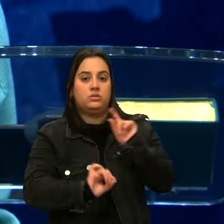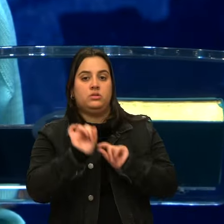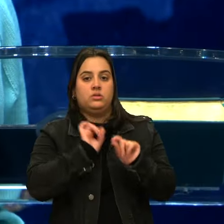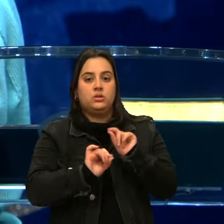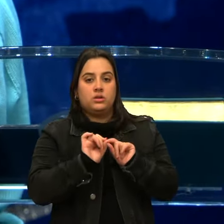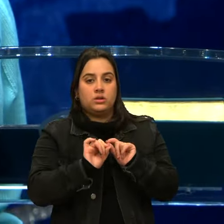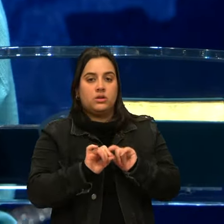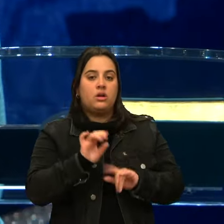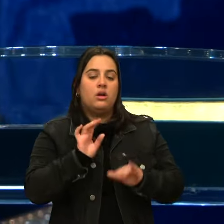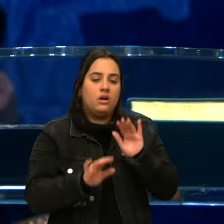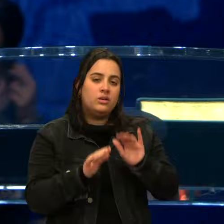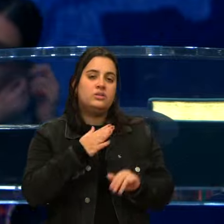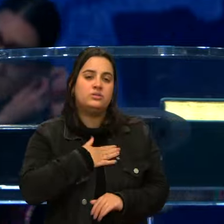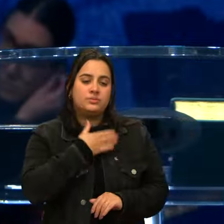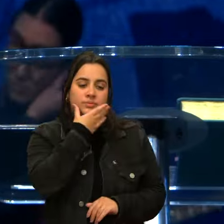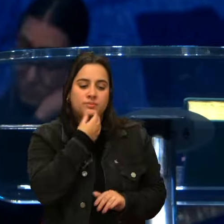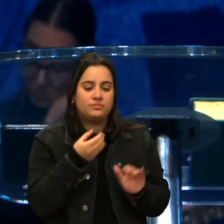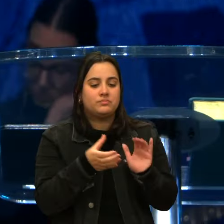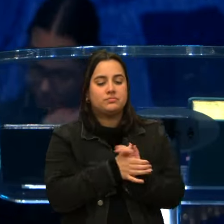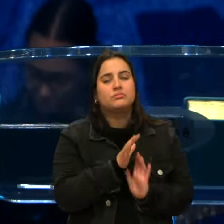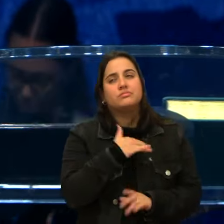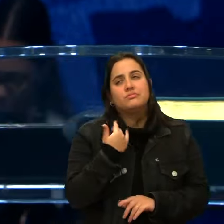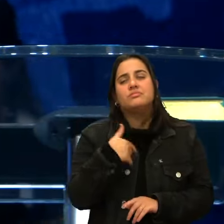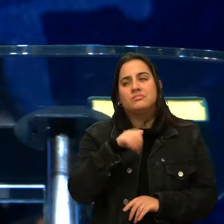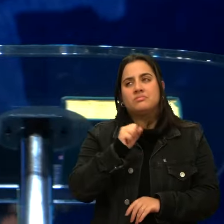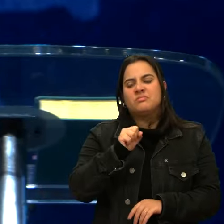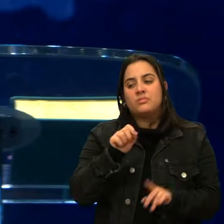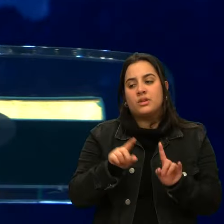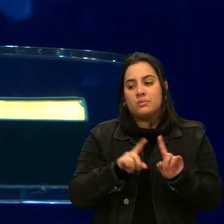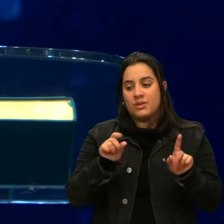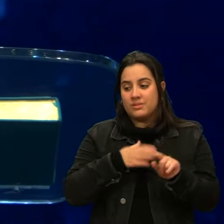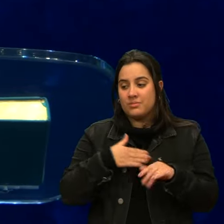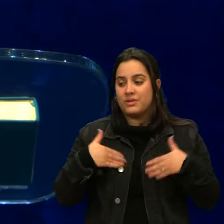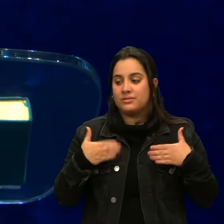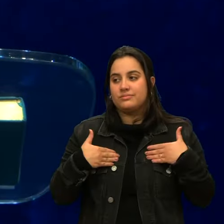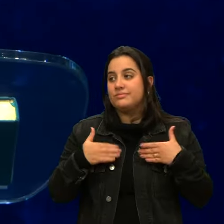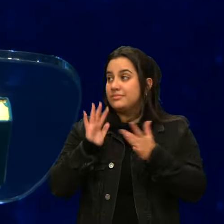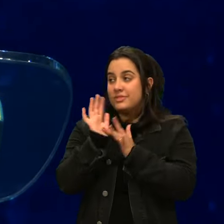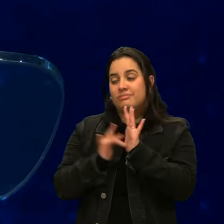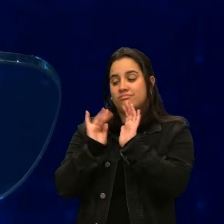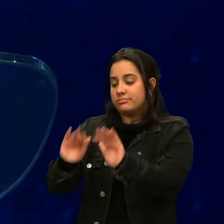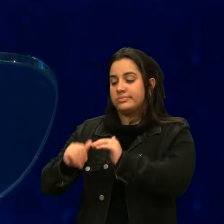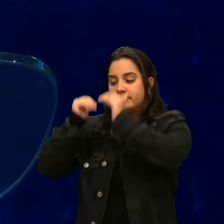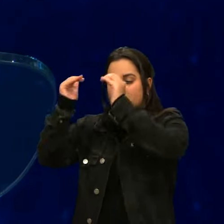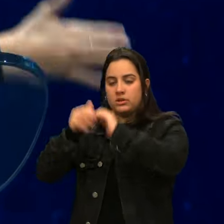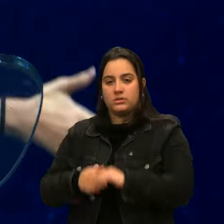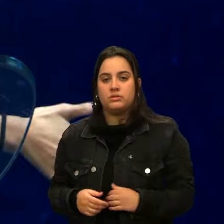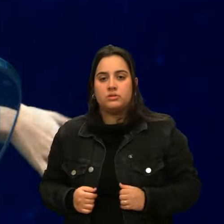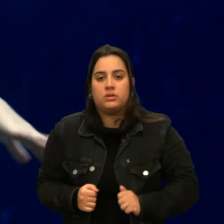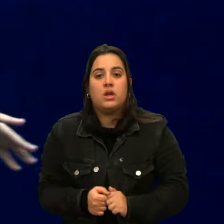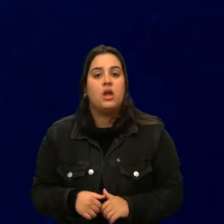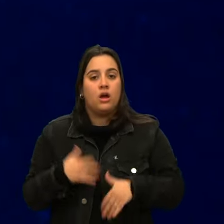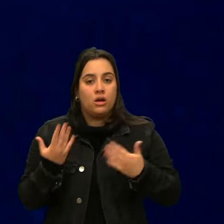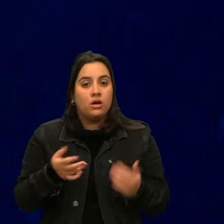dela tivesse morrido, era maior. E quando a gente vê essas histórias de pessoas que perderam tudo, de pessoas